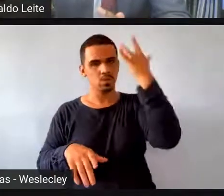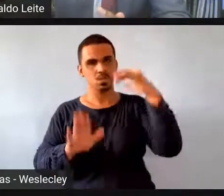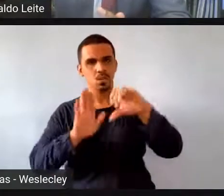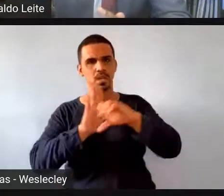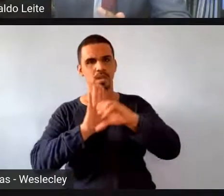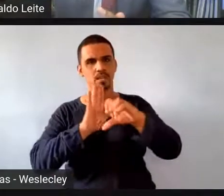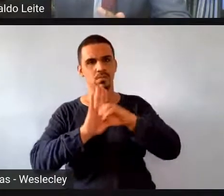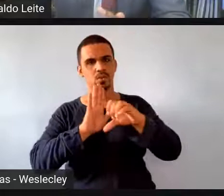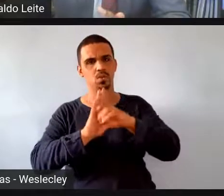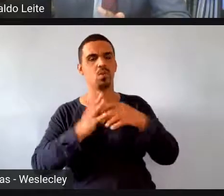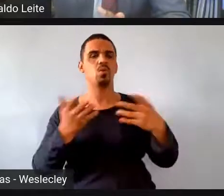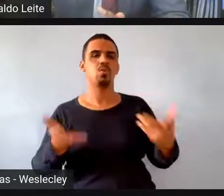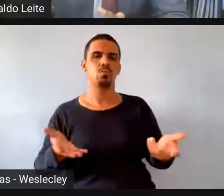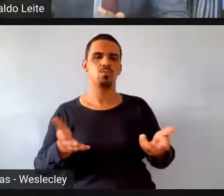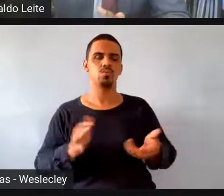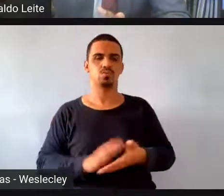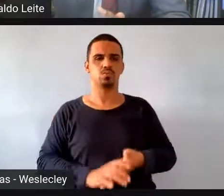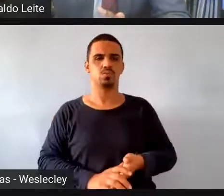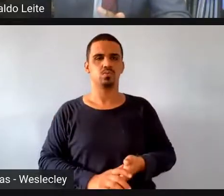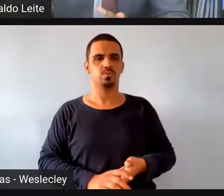criminoso, né, no fundo, né? Então,